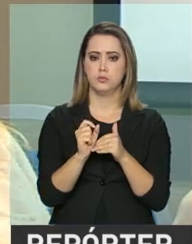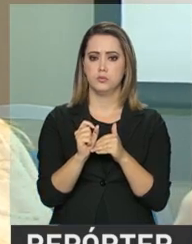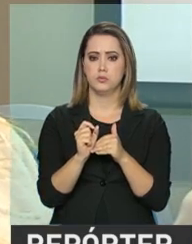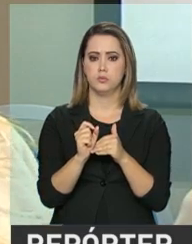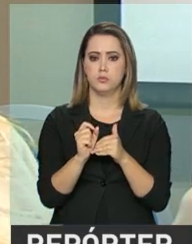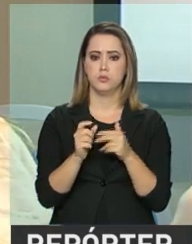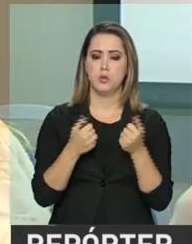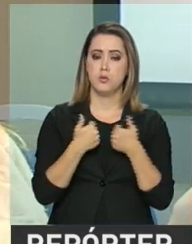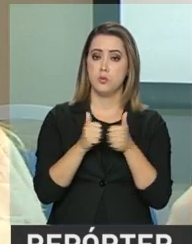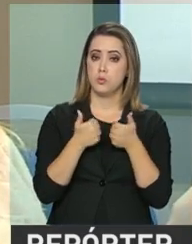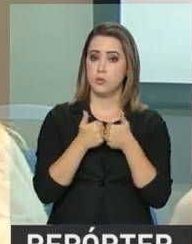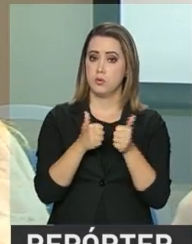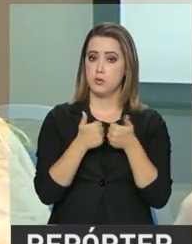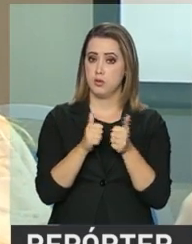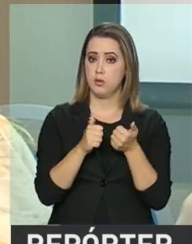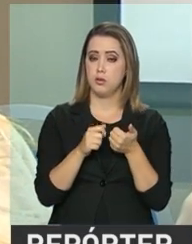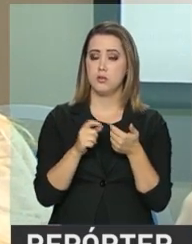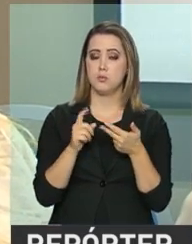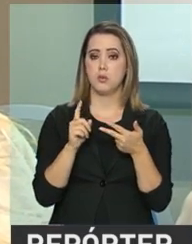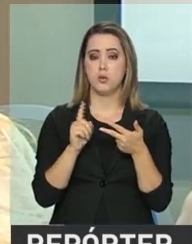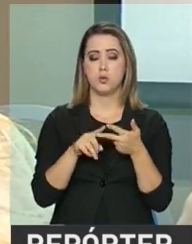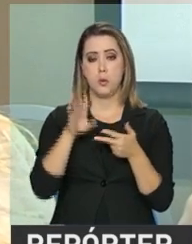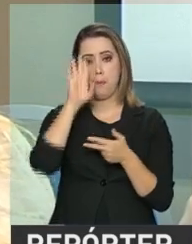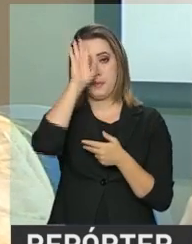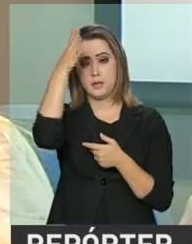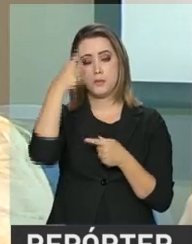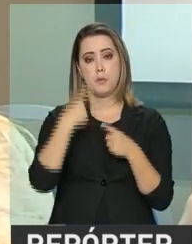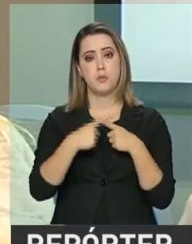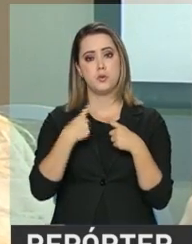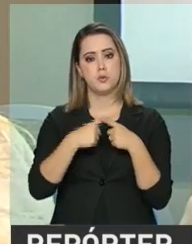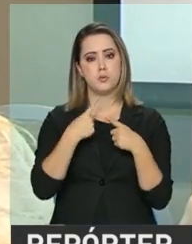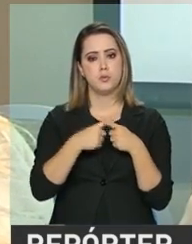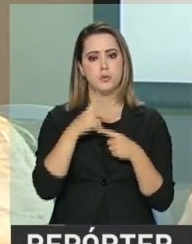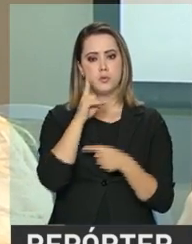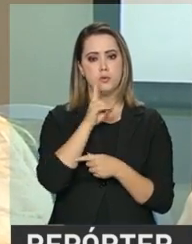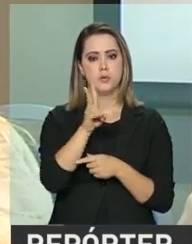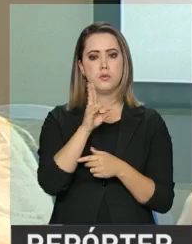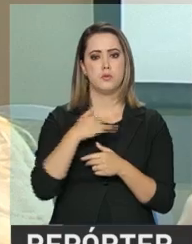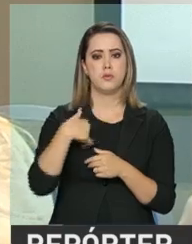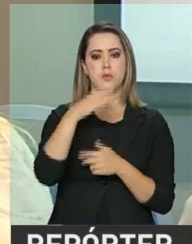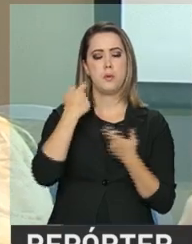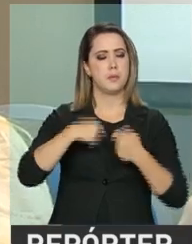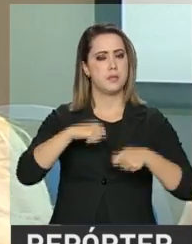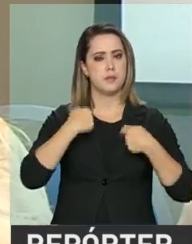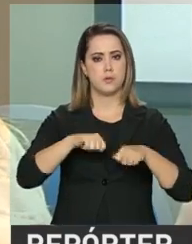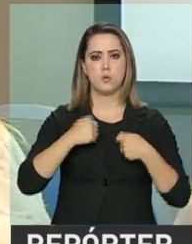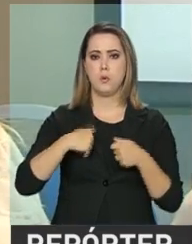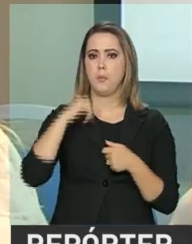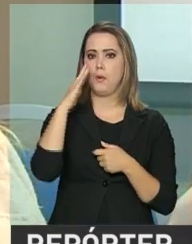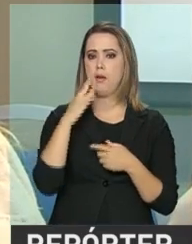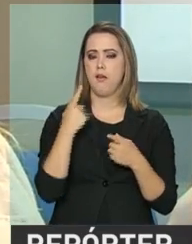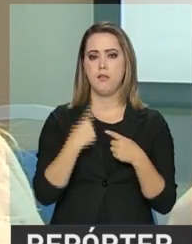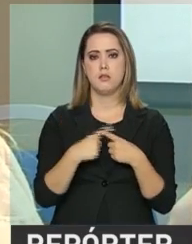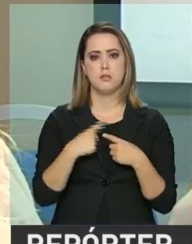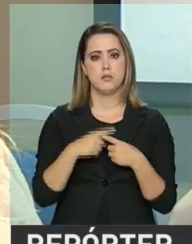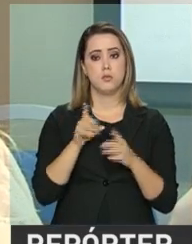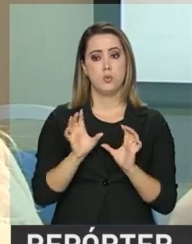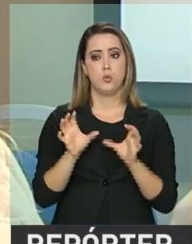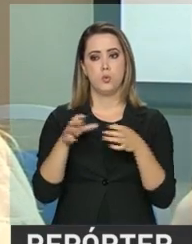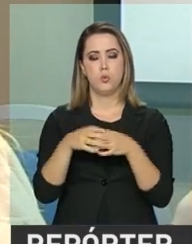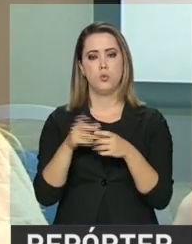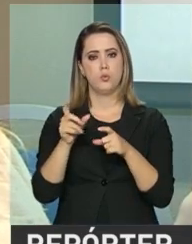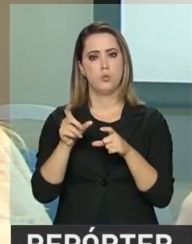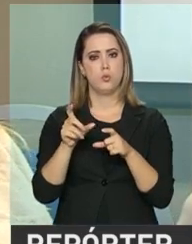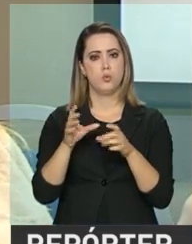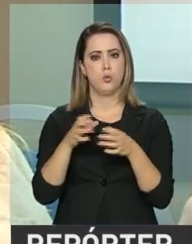nos transportes, principalmente porque verificou-se uma maior demanda por parte do setor,